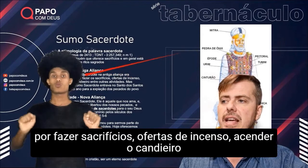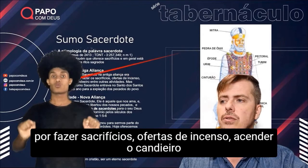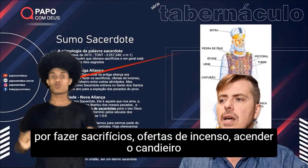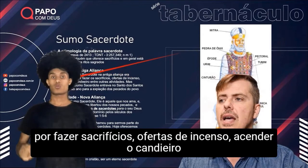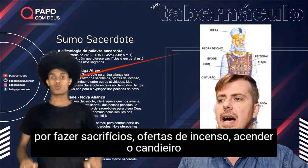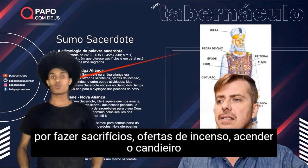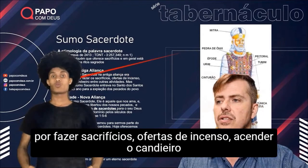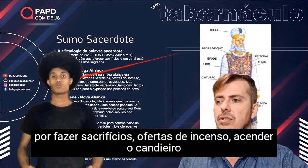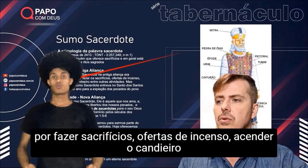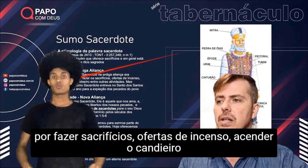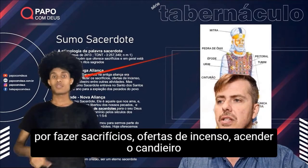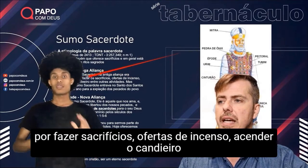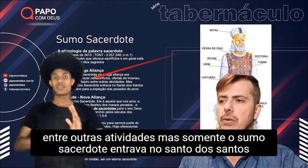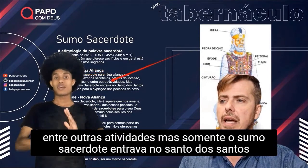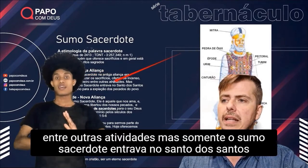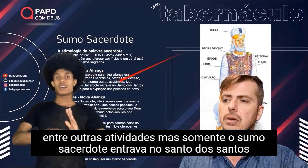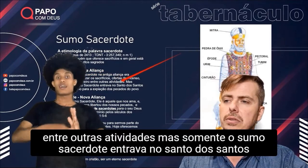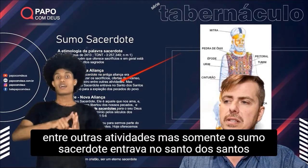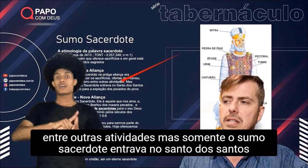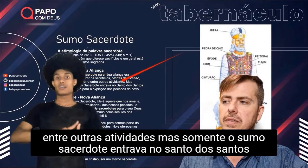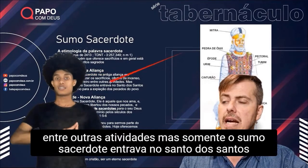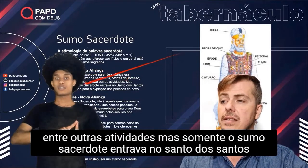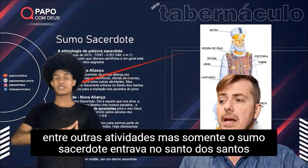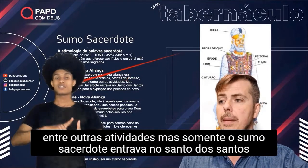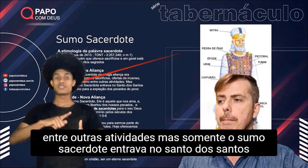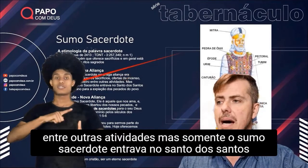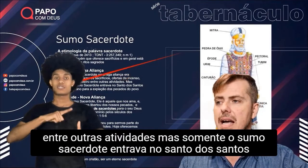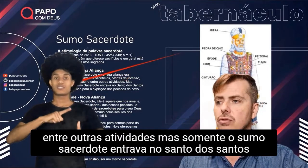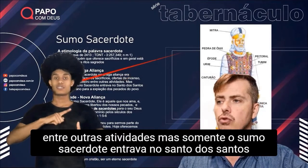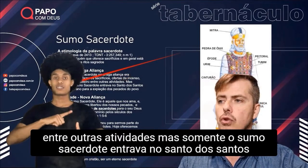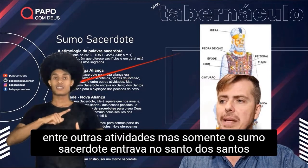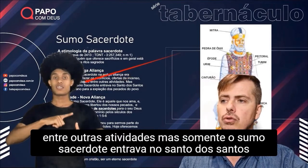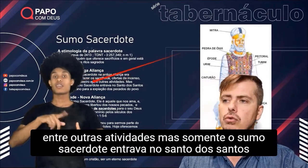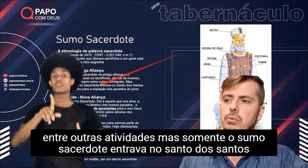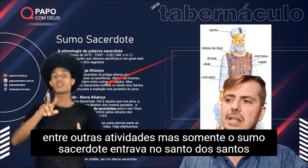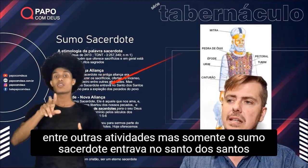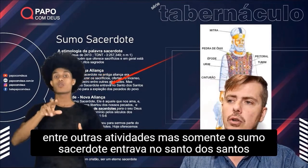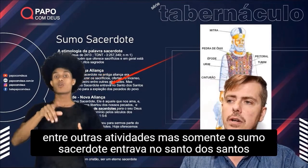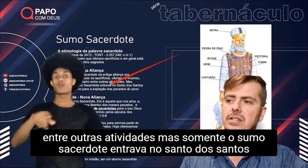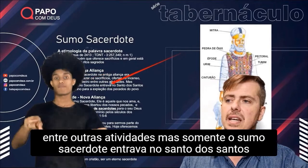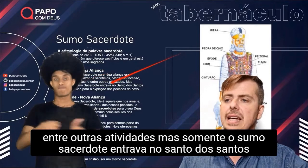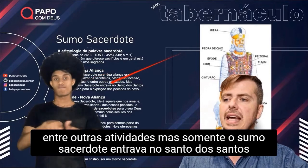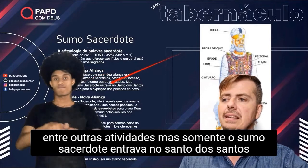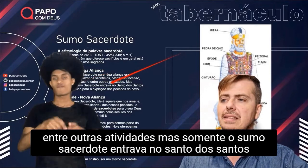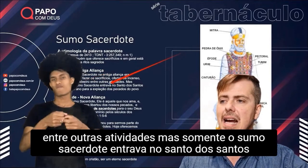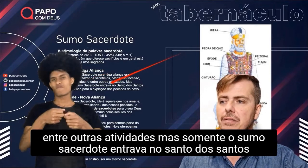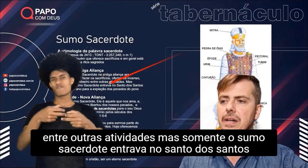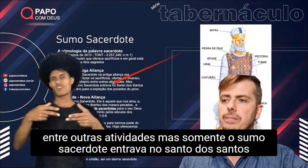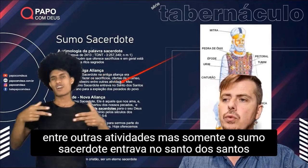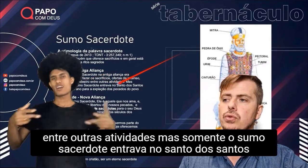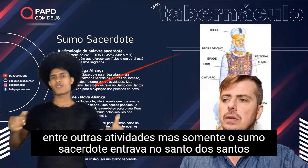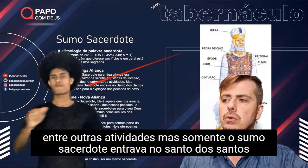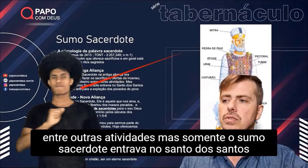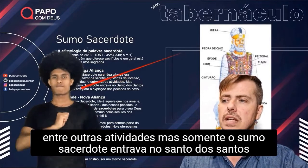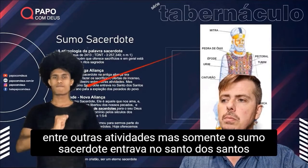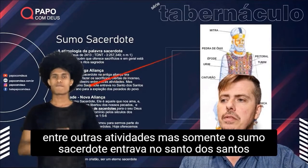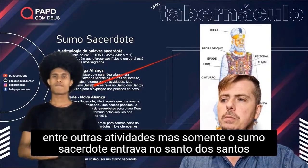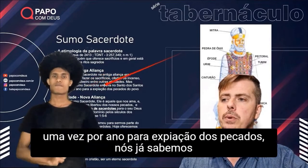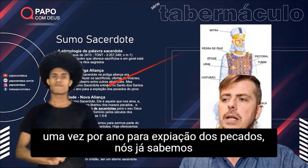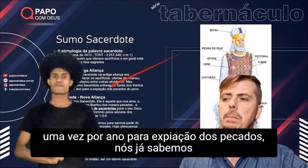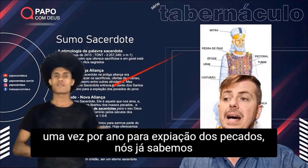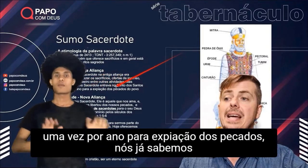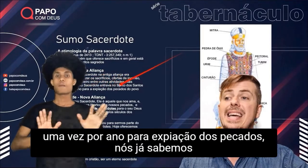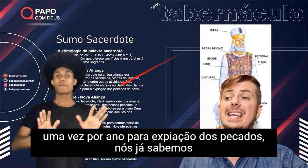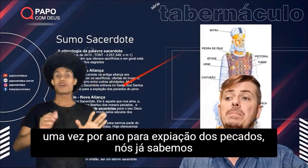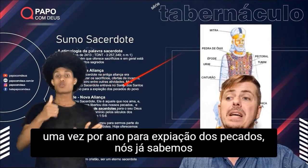ofertas de incenso, acendia o candeeiro, entre outras atividades. Mas somente o sumo sacerdote entrava no Santo dos Santos uma